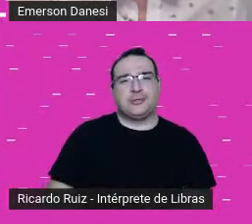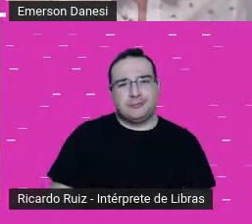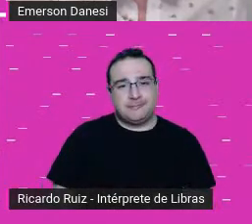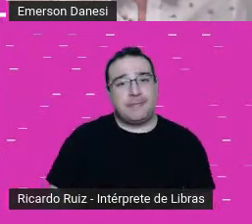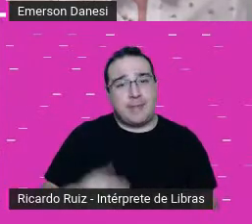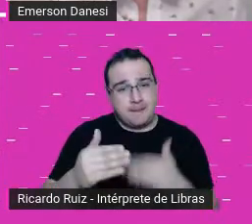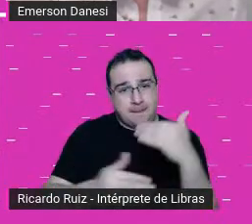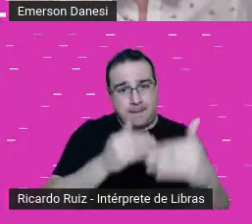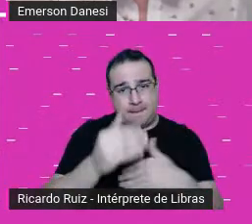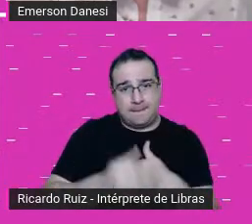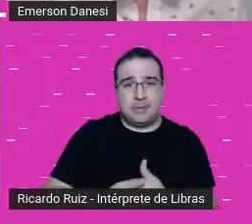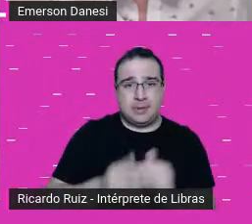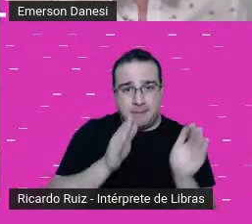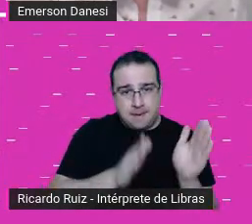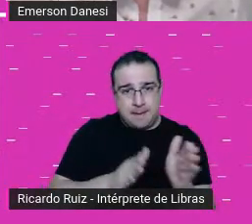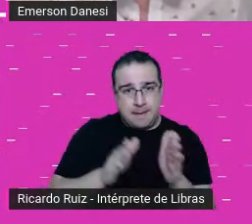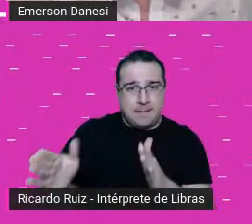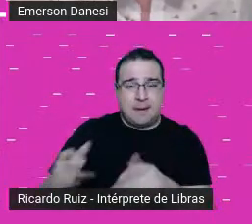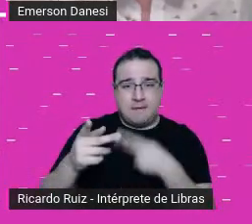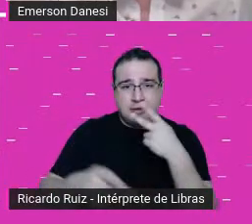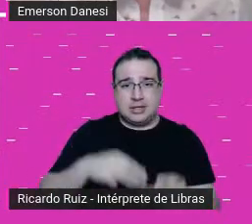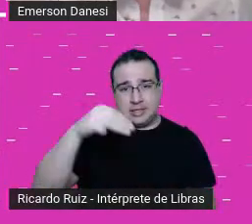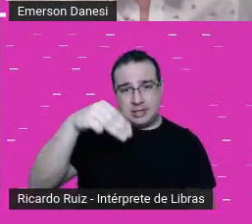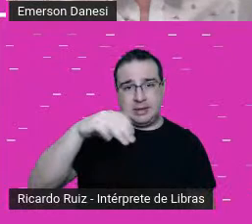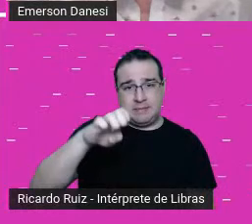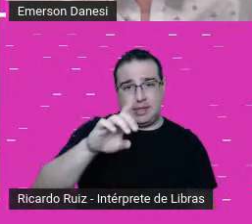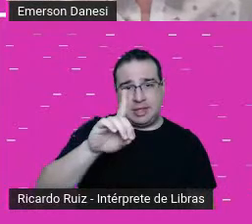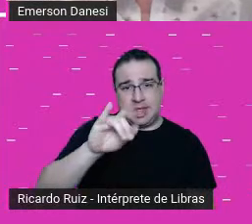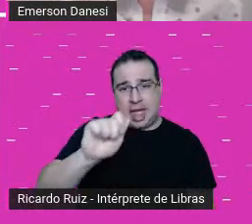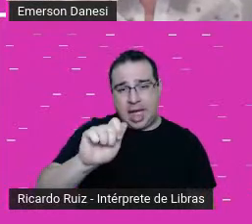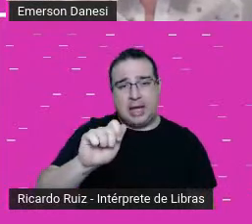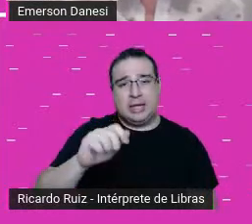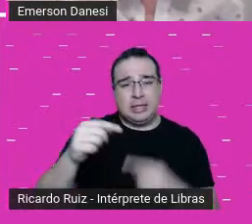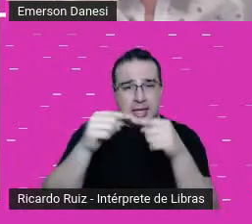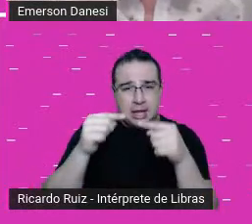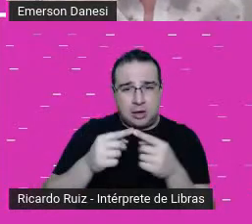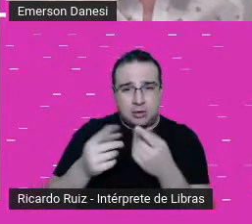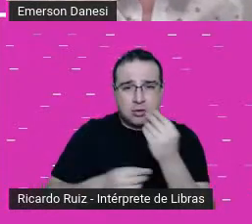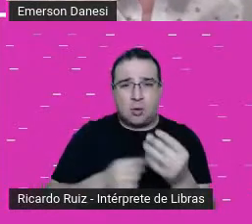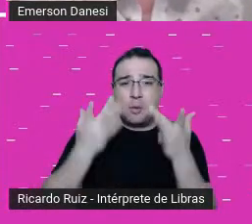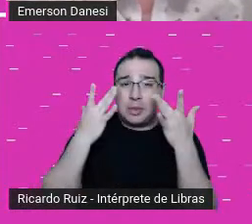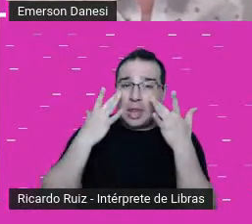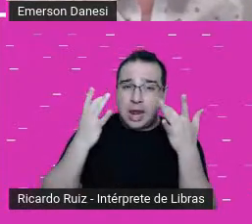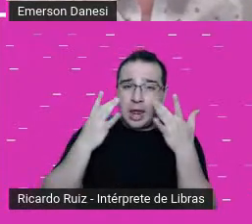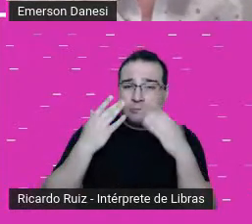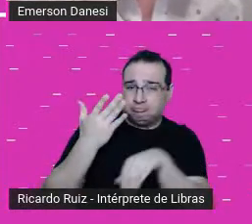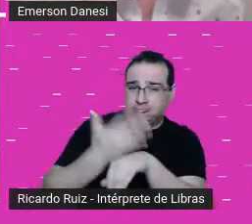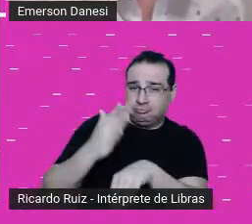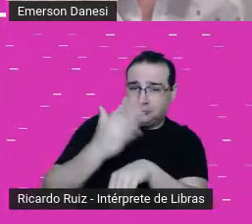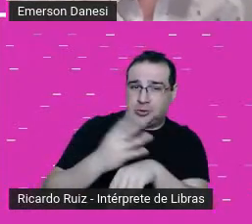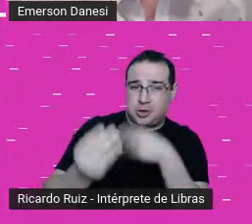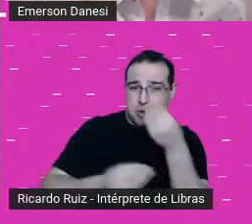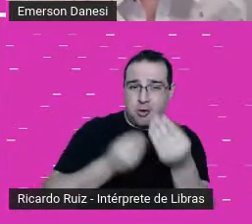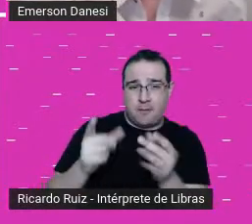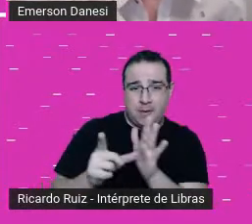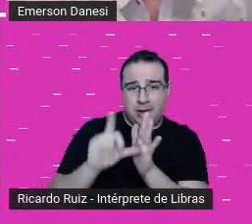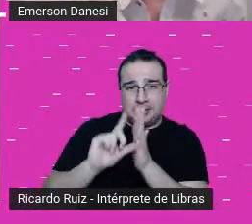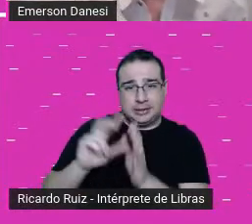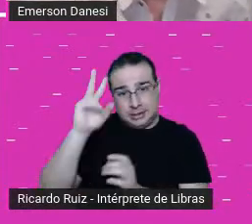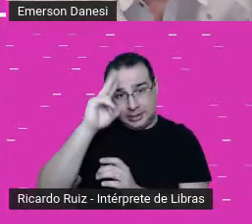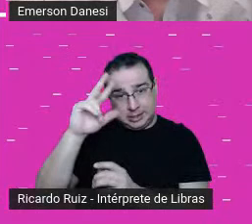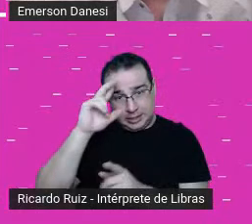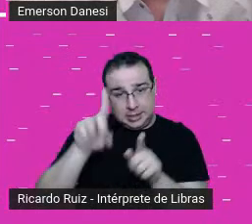processo da Medeia, já que a gente está aqui para falar de Medeia, primeiro sobre os ensaios, a gente estava lembrando aqui um pouco antes, e eu lembro disso